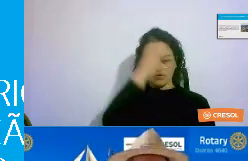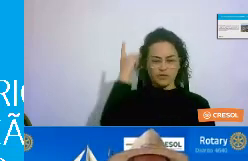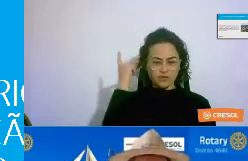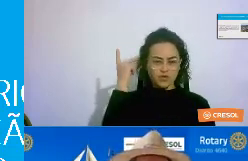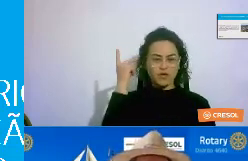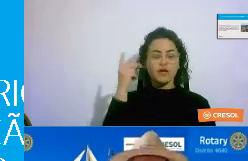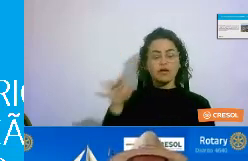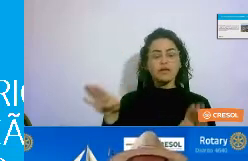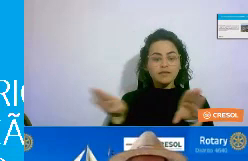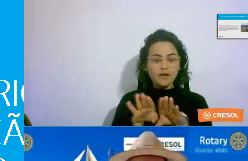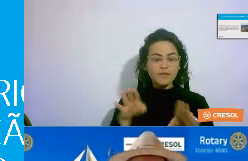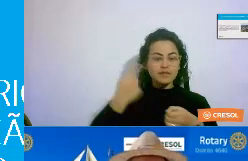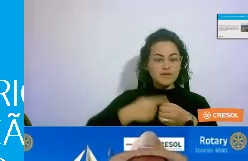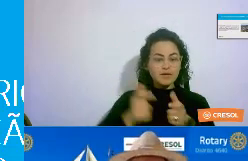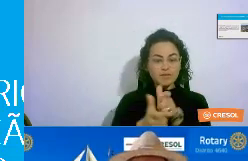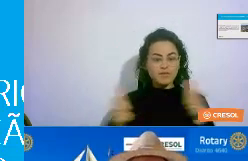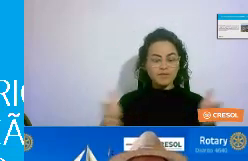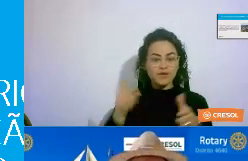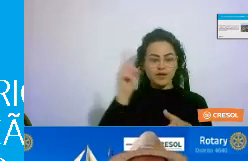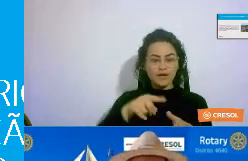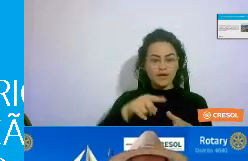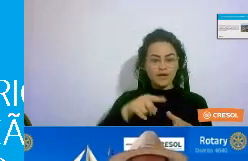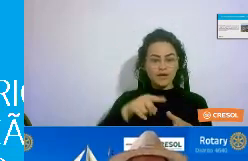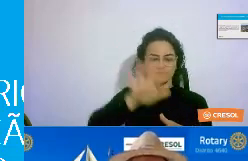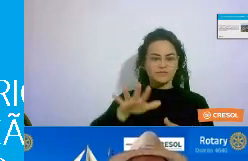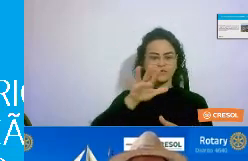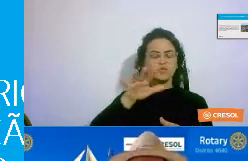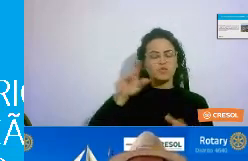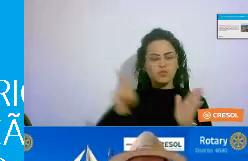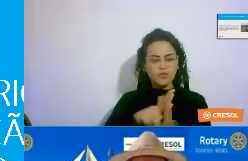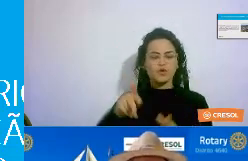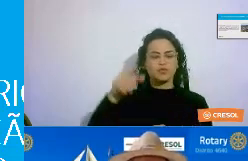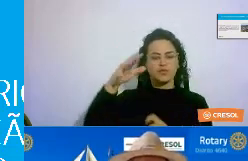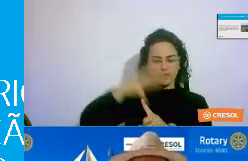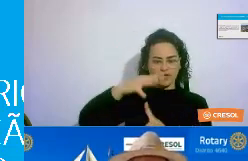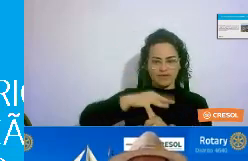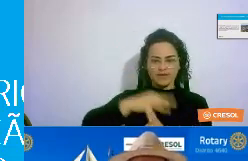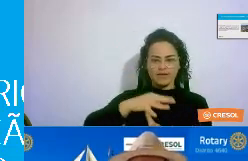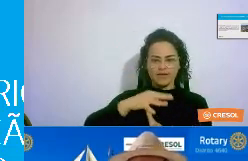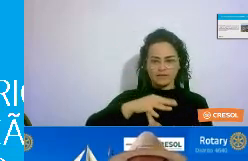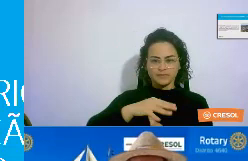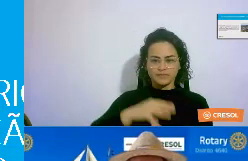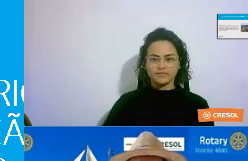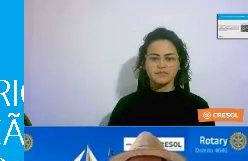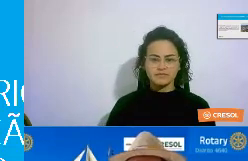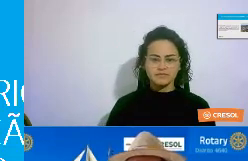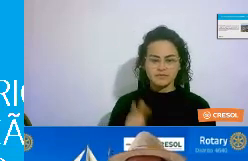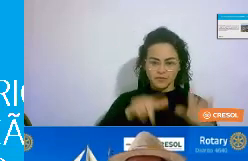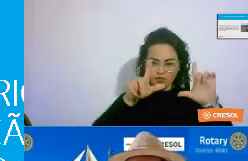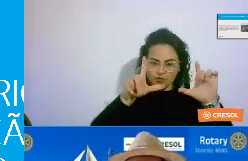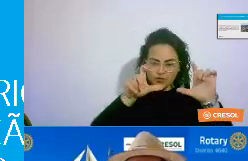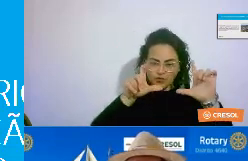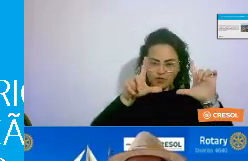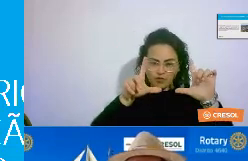maior cidade do Mesa região do sudeste paranaense. Parabéns, a fotografia